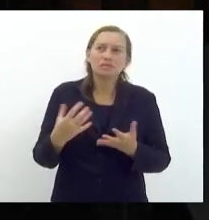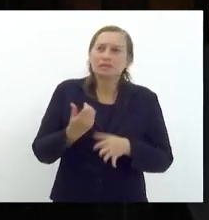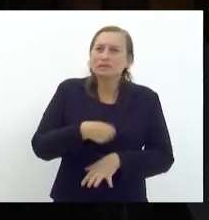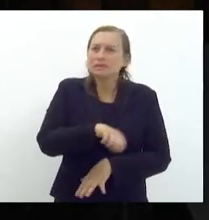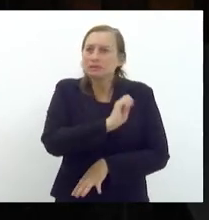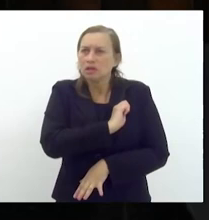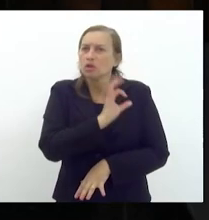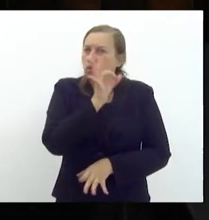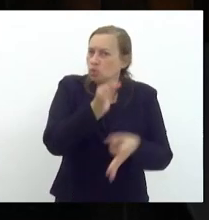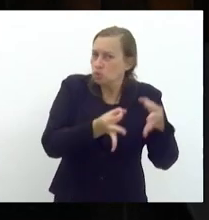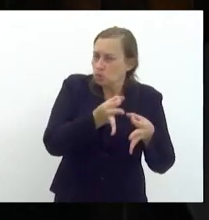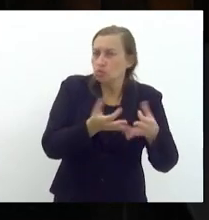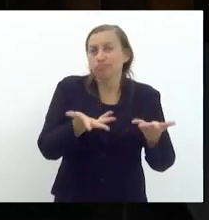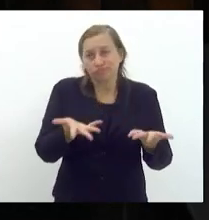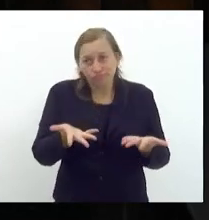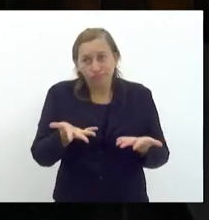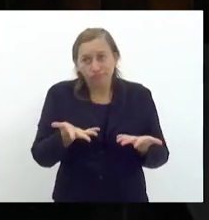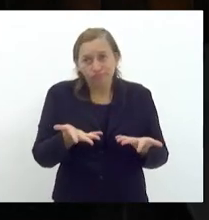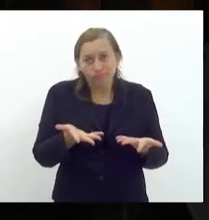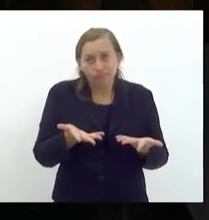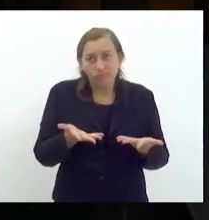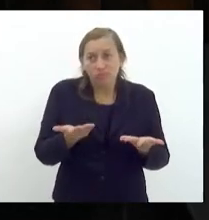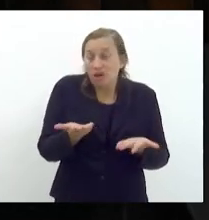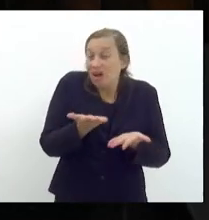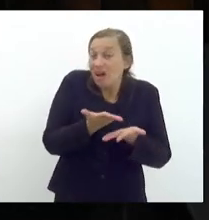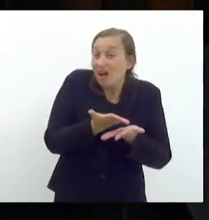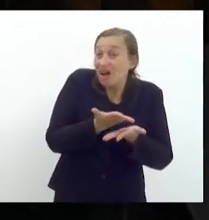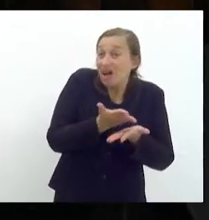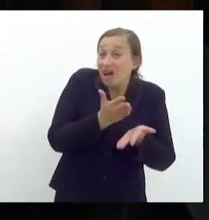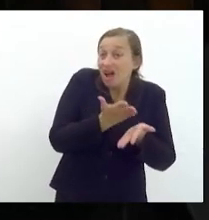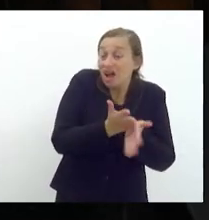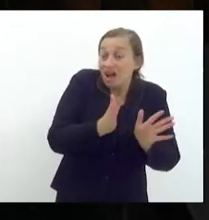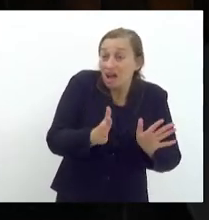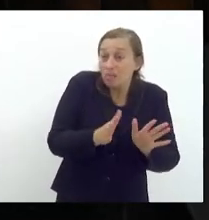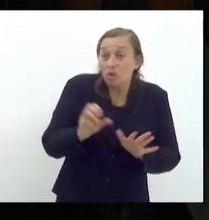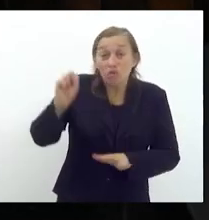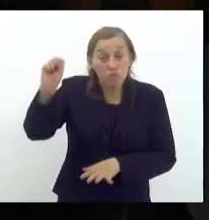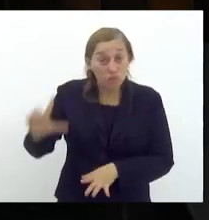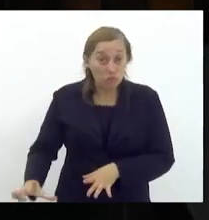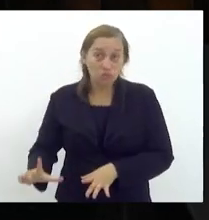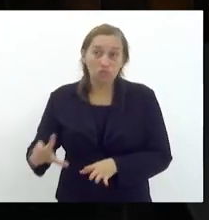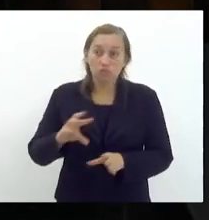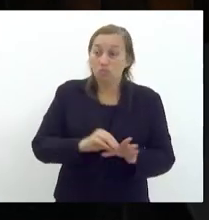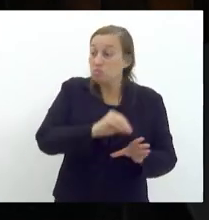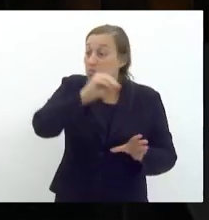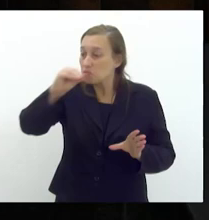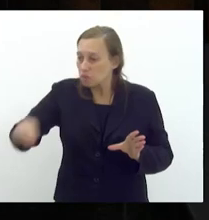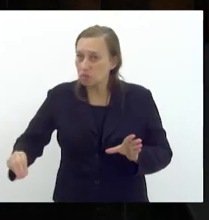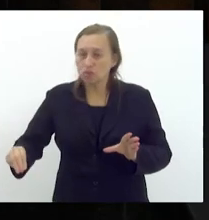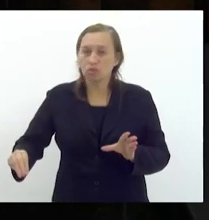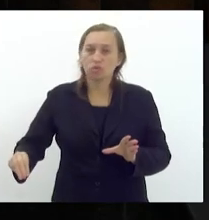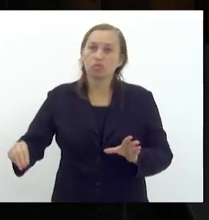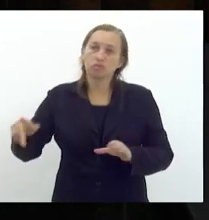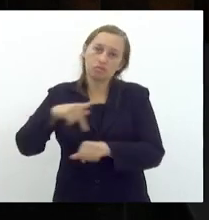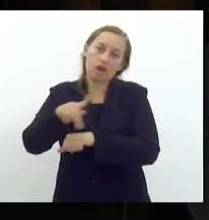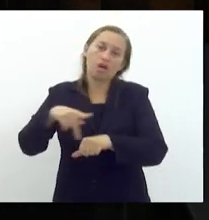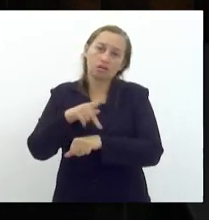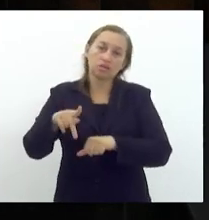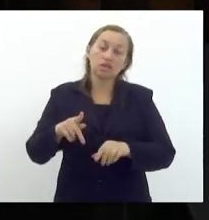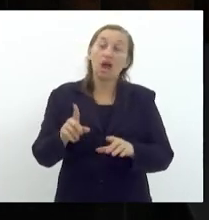justo que isso acabou indo para o sul desse país a volta